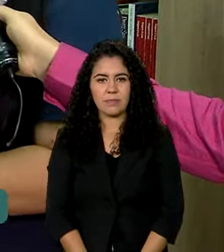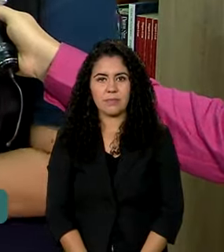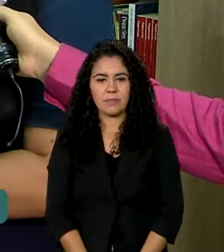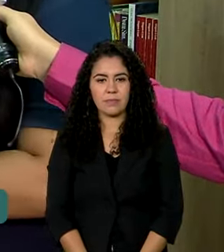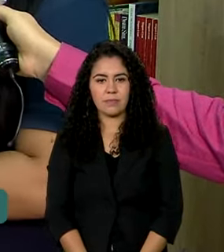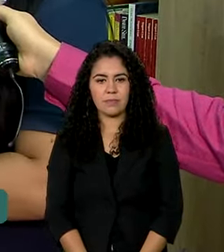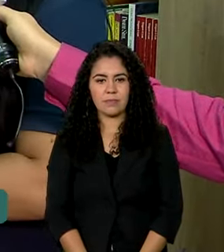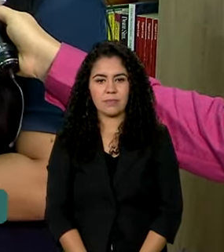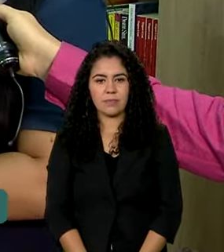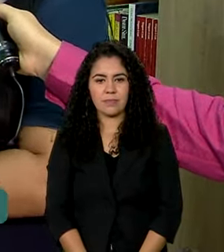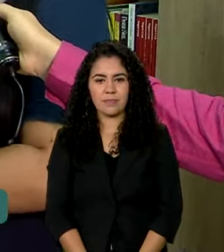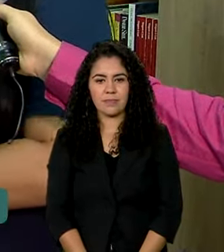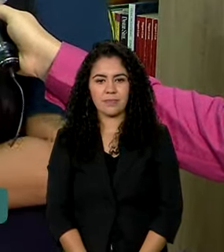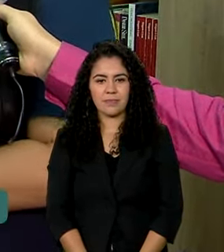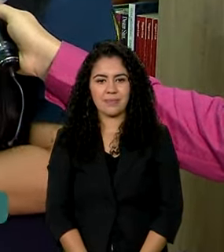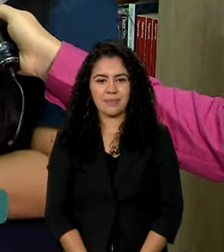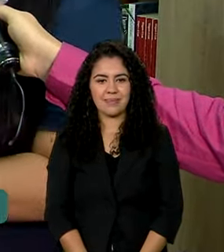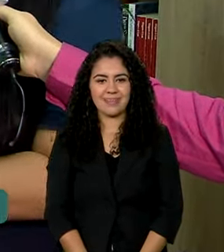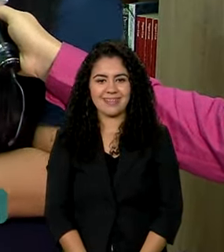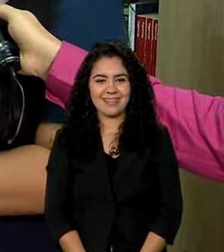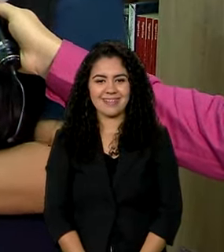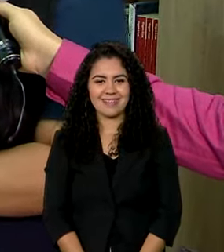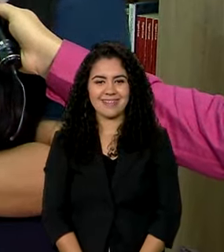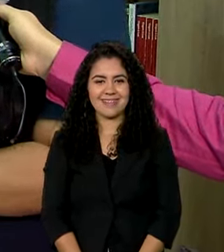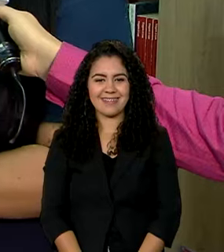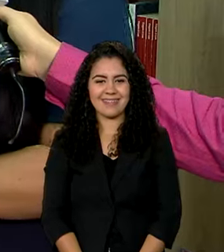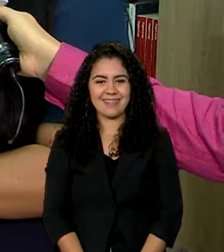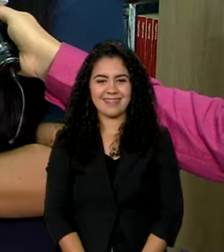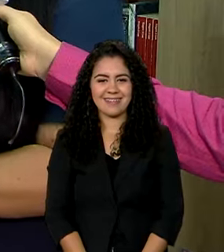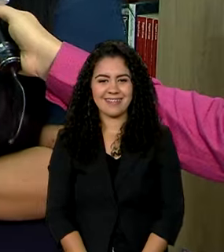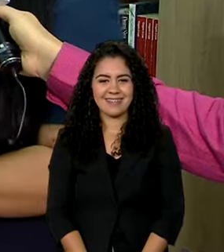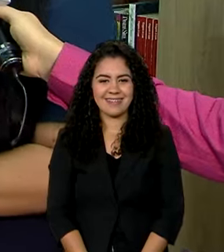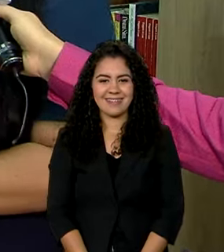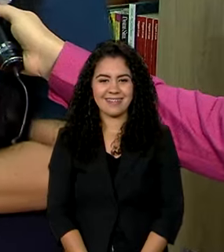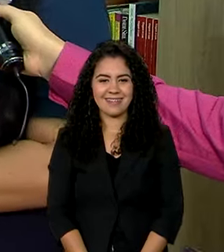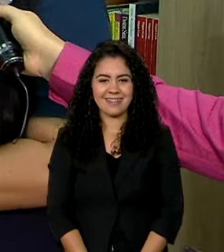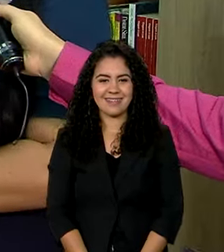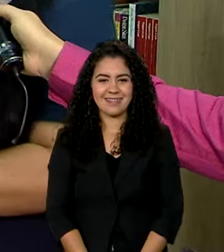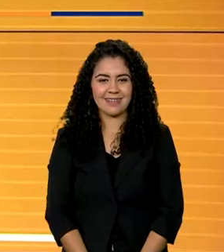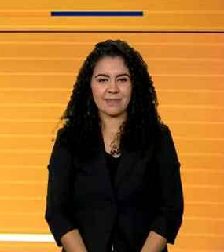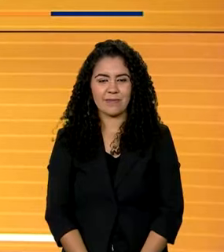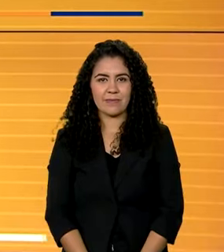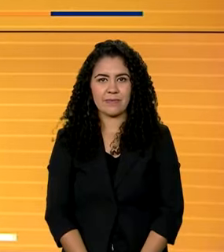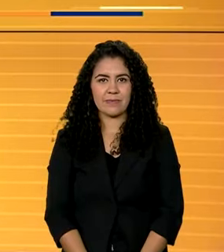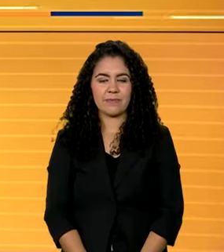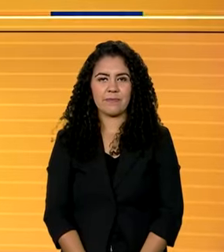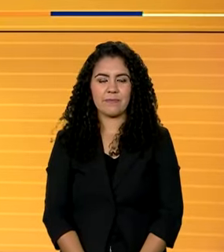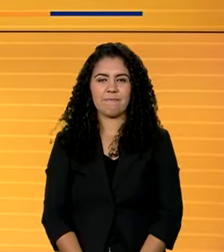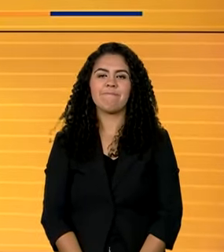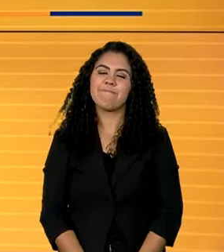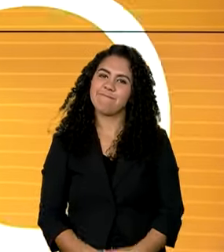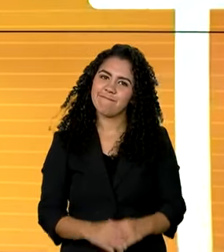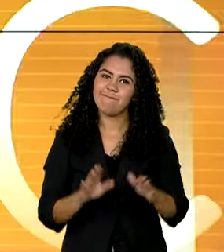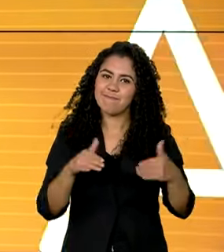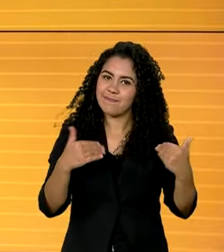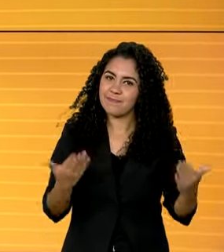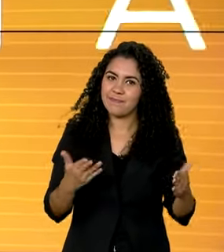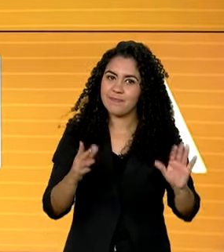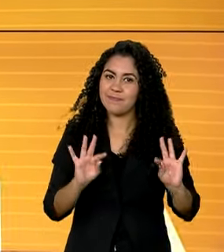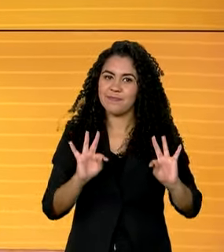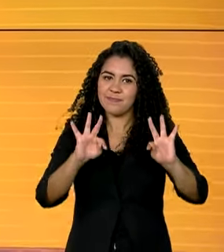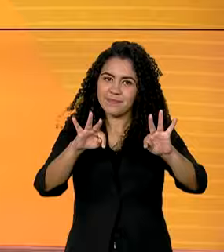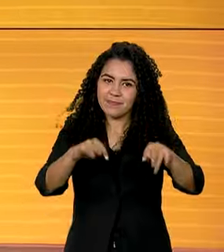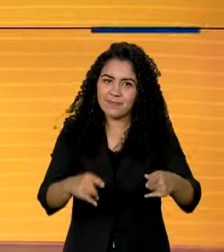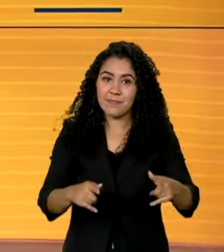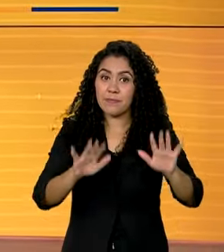letras Libras, estou decidindo ainda. Futuramente, eu quero ser professora. É isso, o Brasil em Dia fica